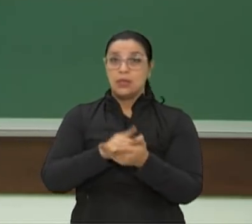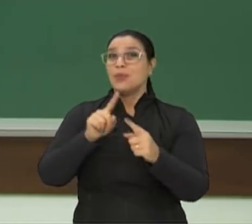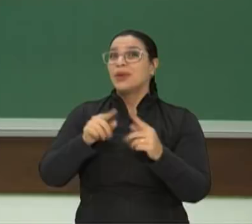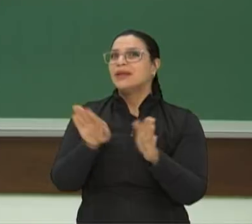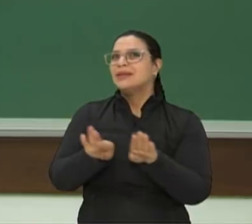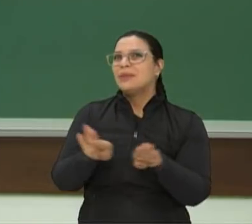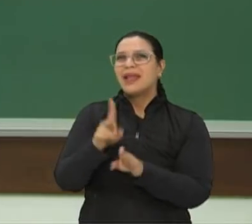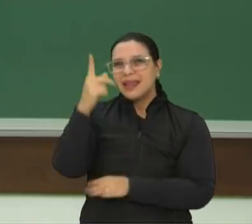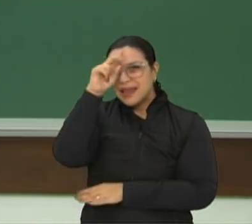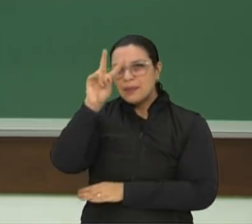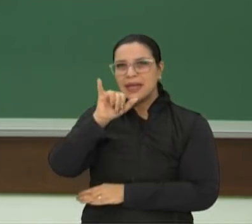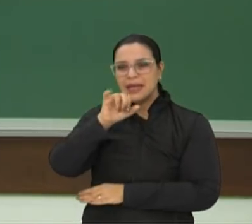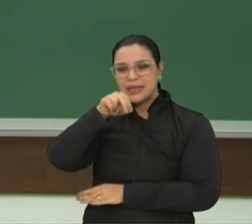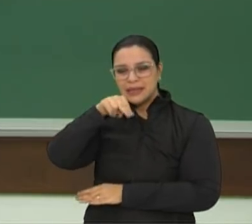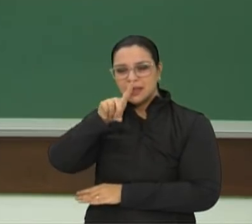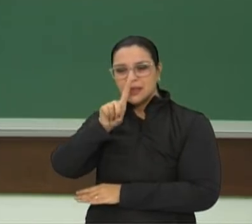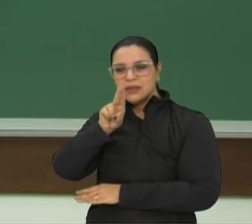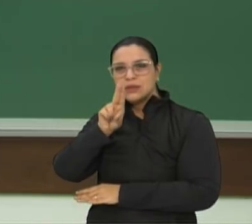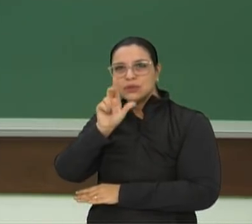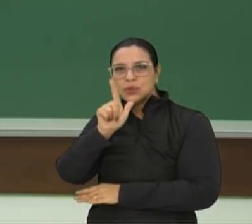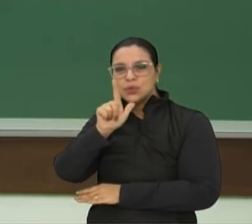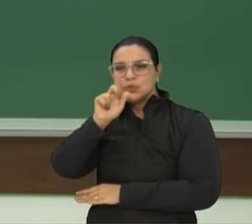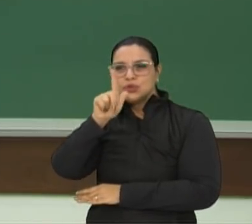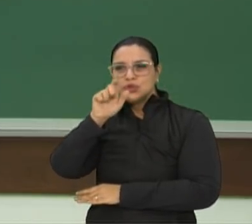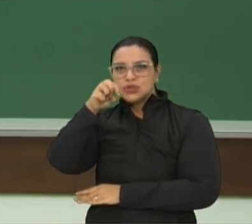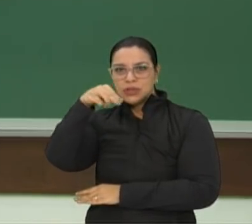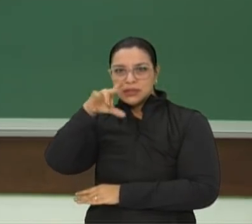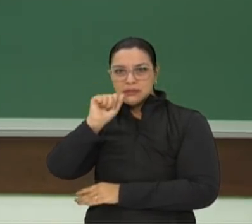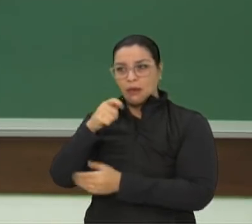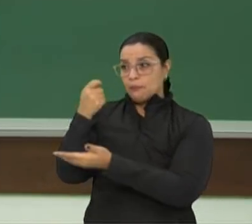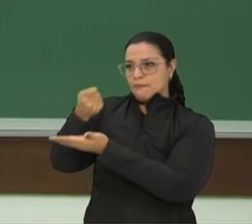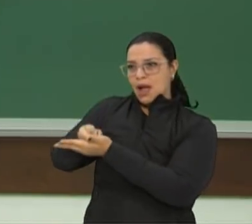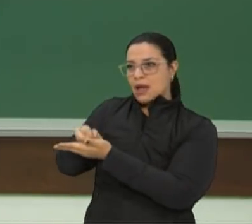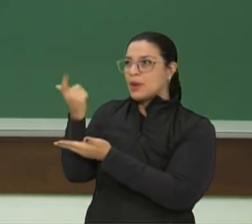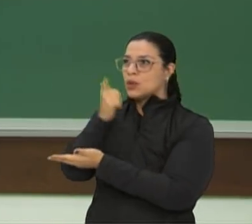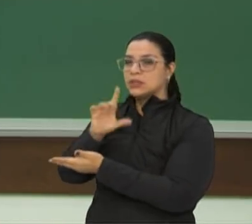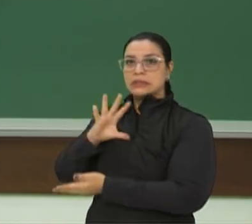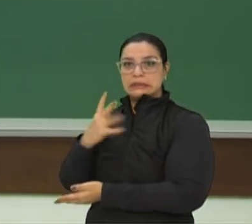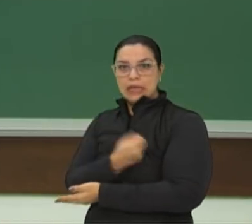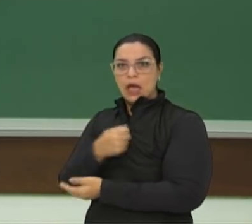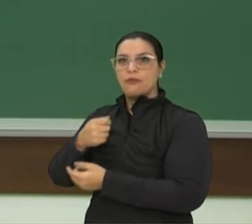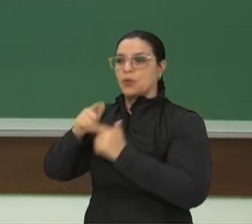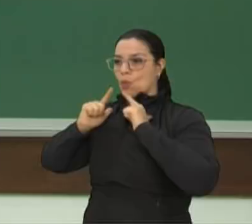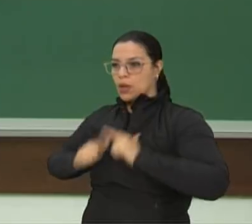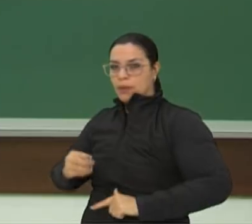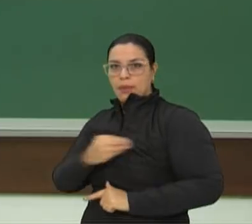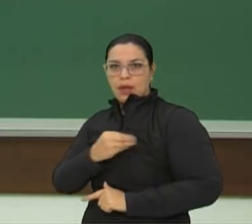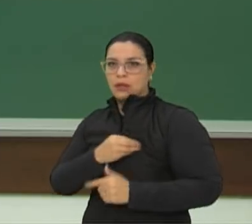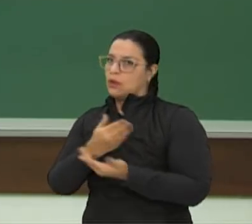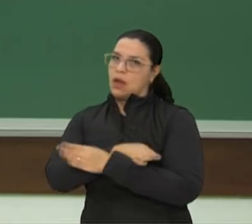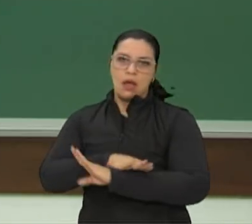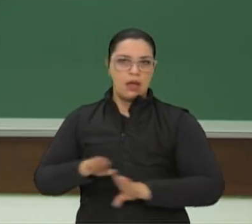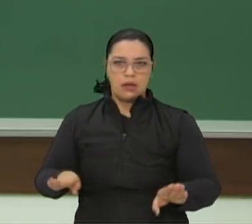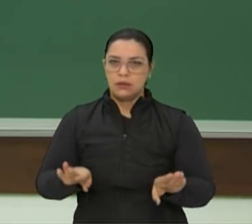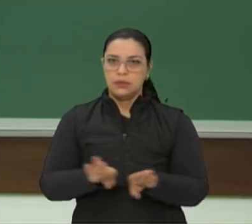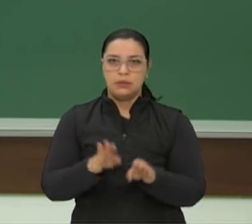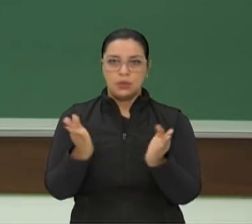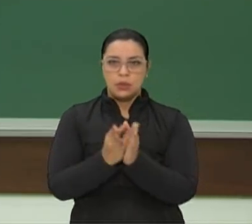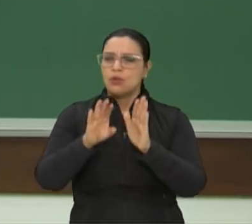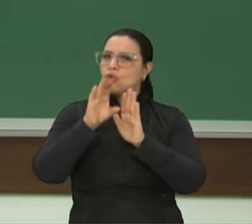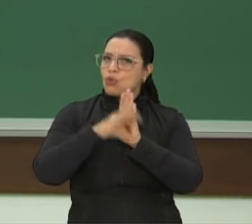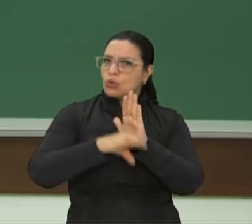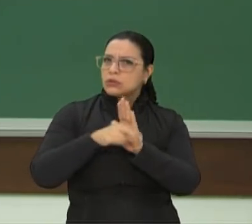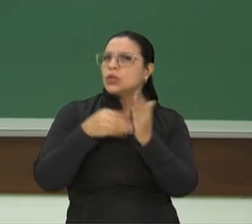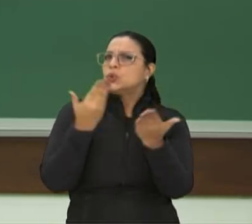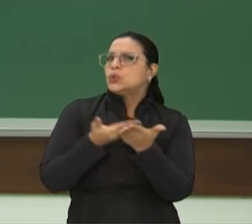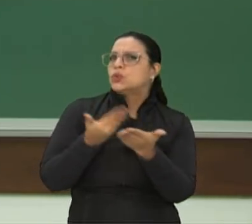tinha as indulgências, lembra disso? Eles também vão ser contra as indulgências, você pagar para ser redimido dos pecados, perfeito? Então esses conceitos que a gente viu